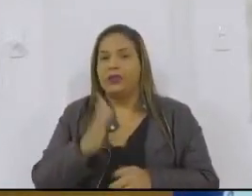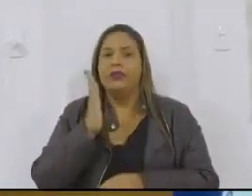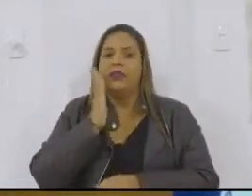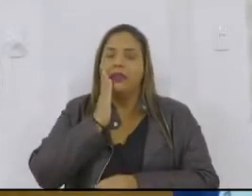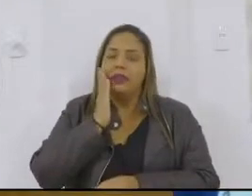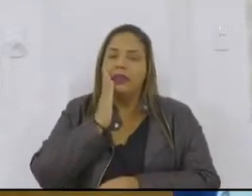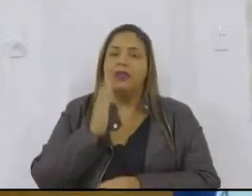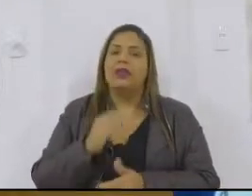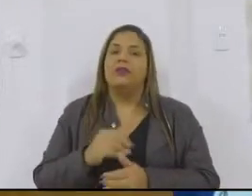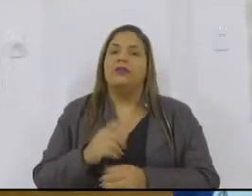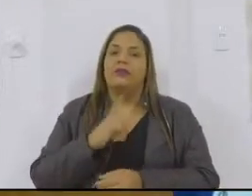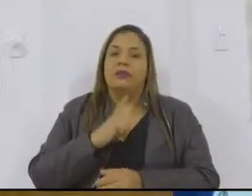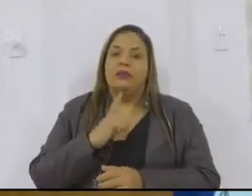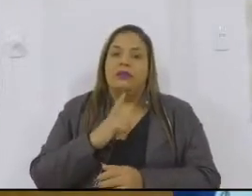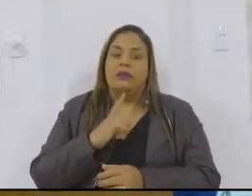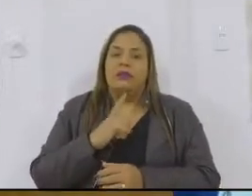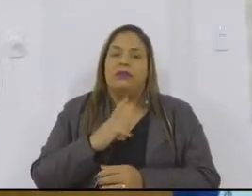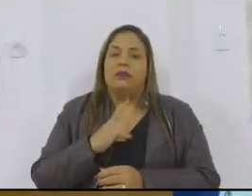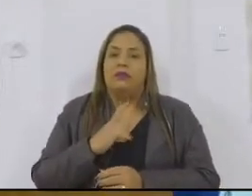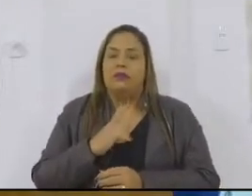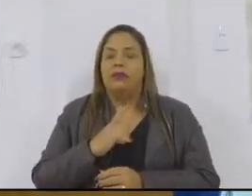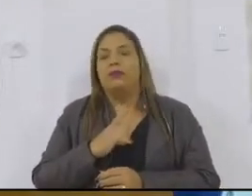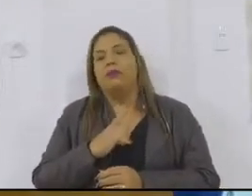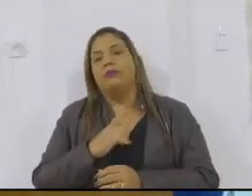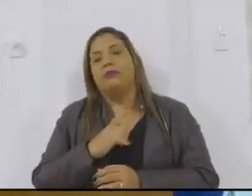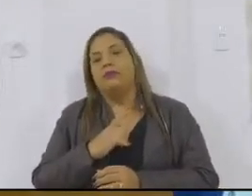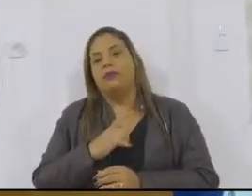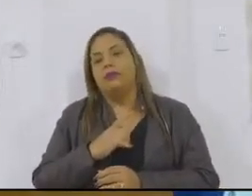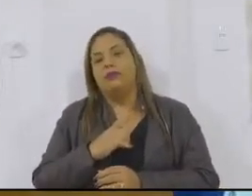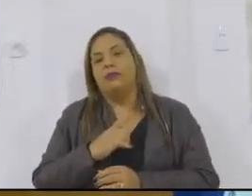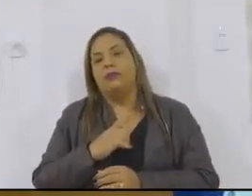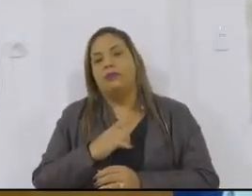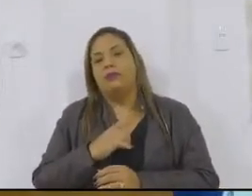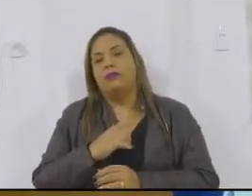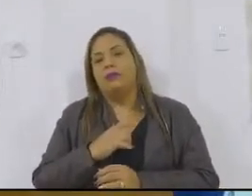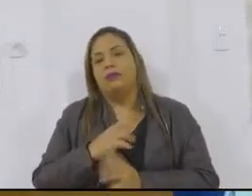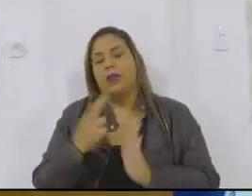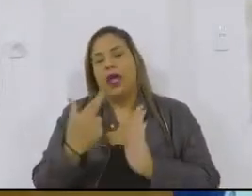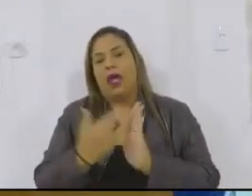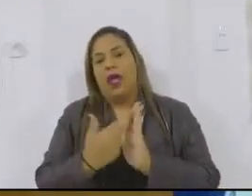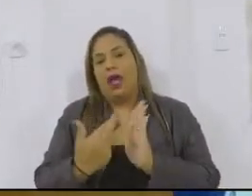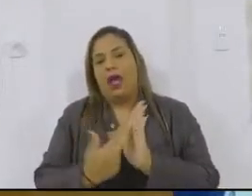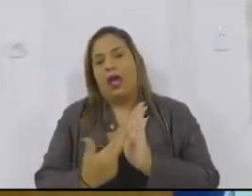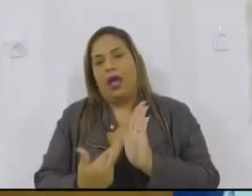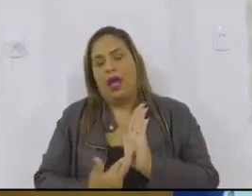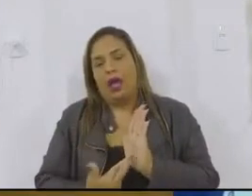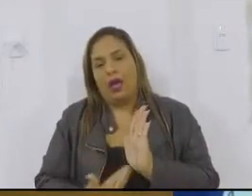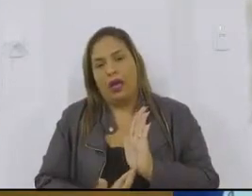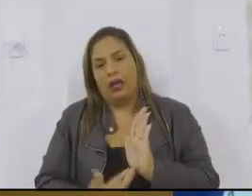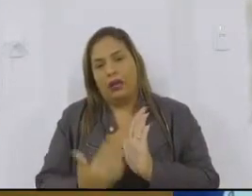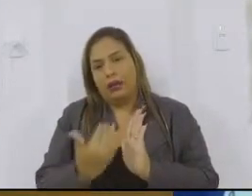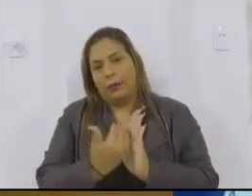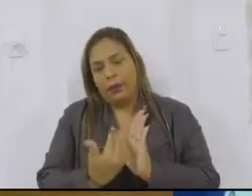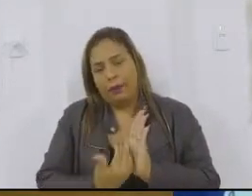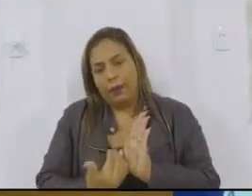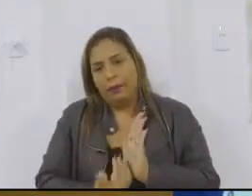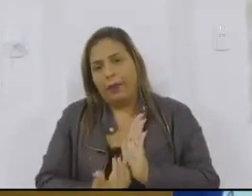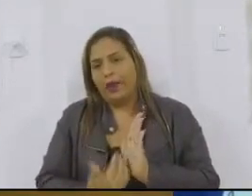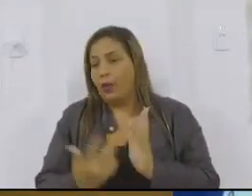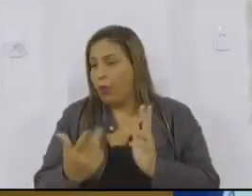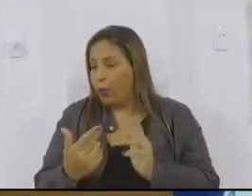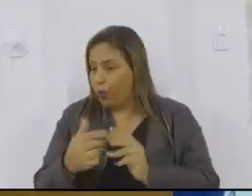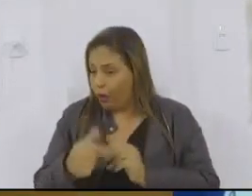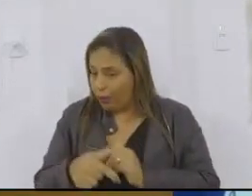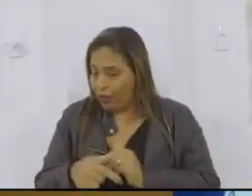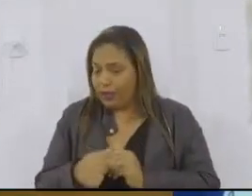pública existem algumas regras. Da mesma forma, vereador Léo, que esse posto de saúde aqui, no Centro 2,